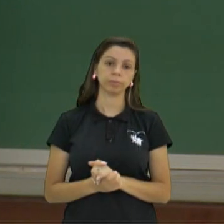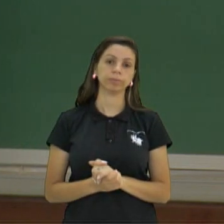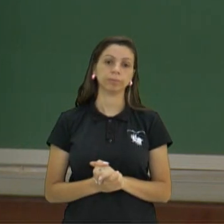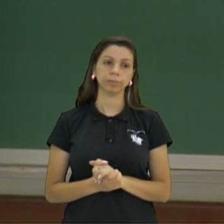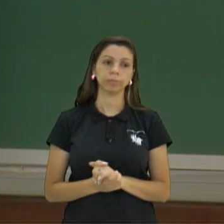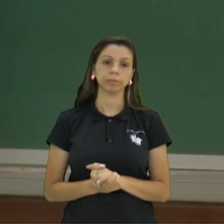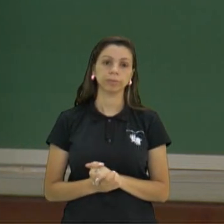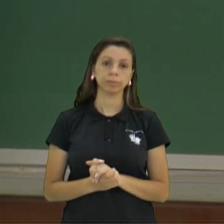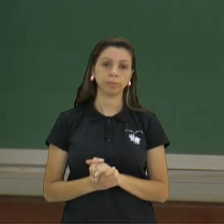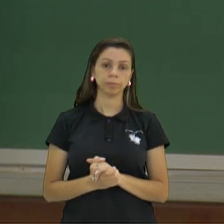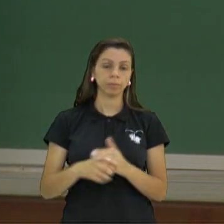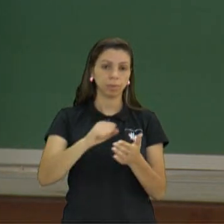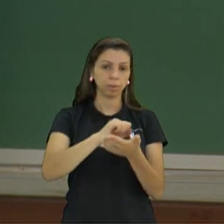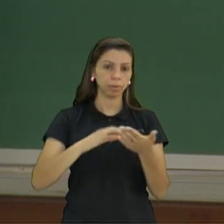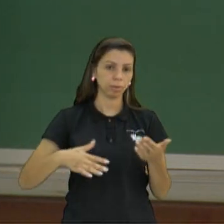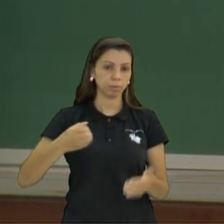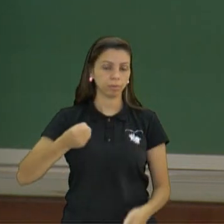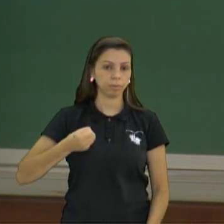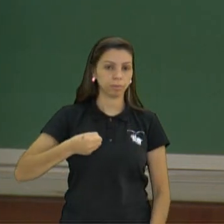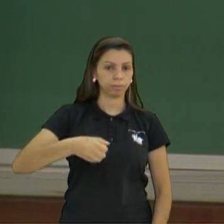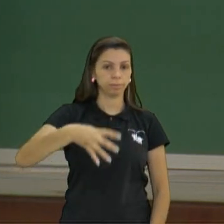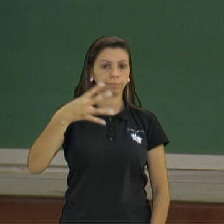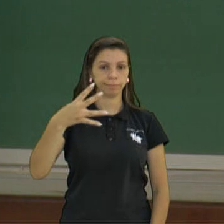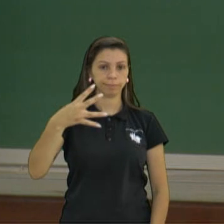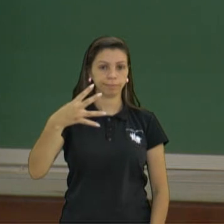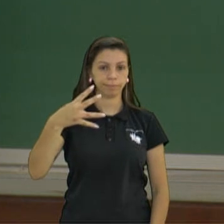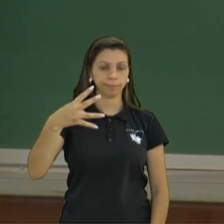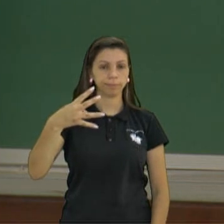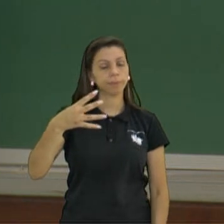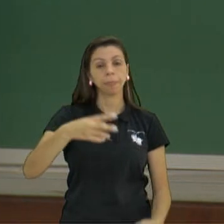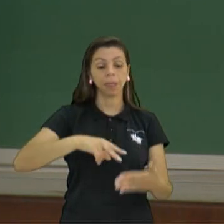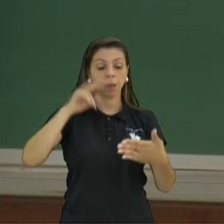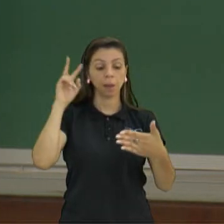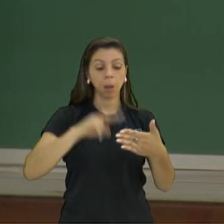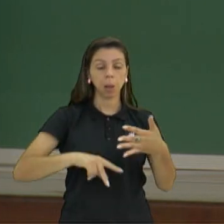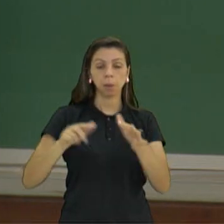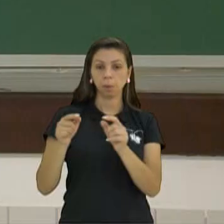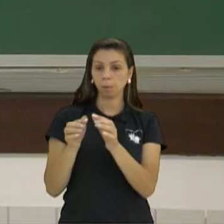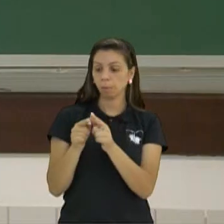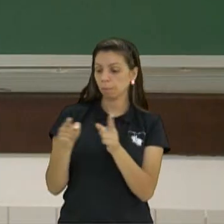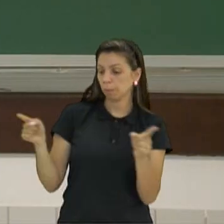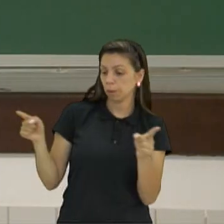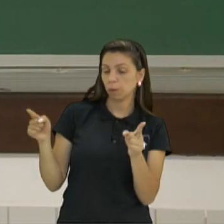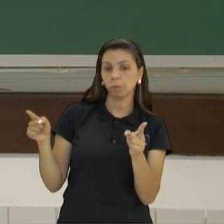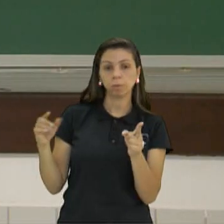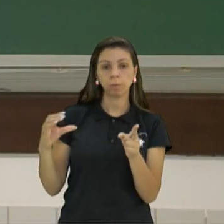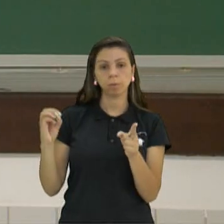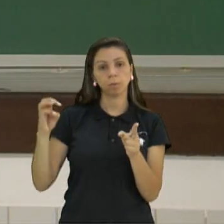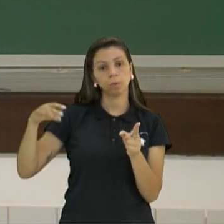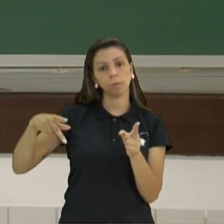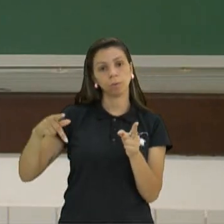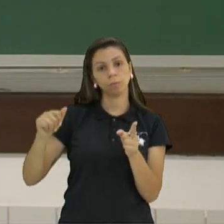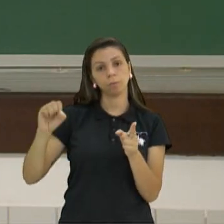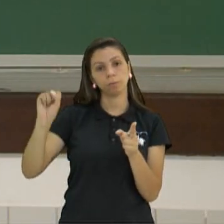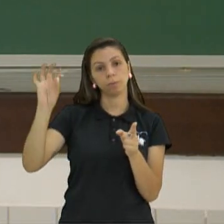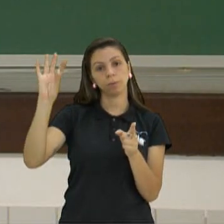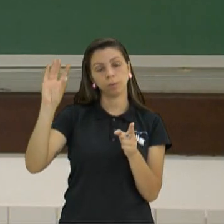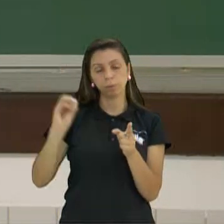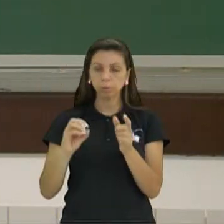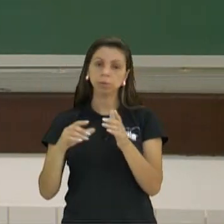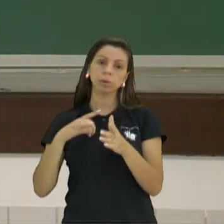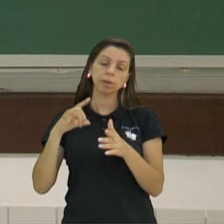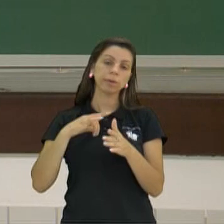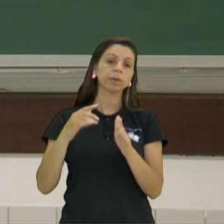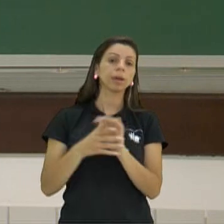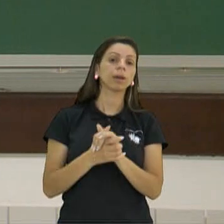composto. Atividade 4 para você. Leia o período composto a seguir, extraído de uma